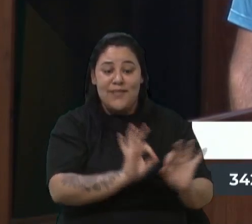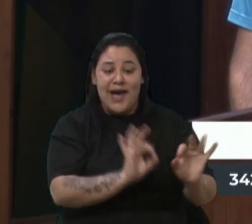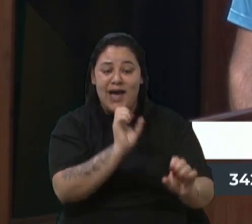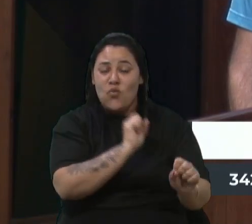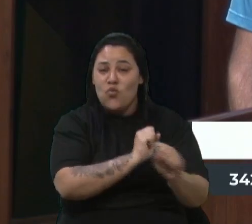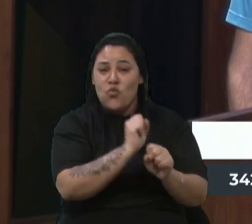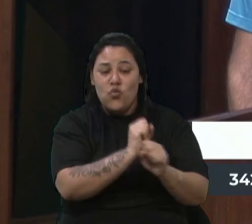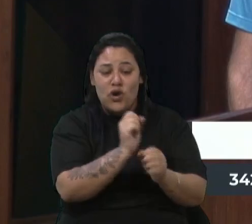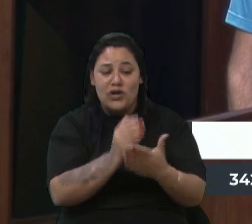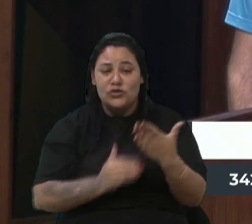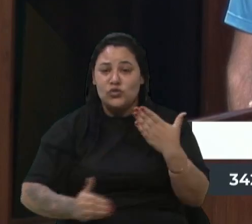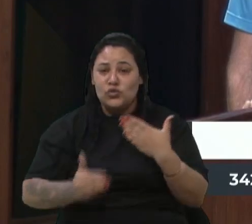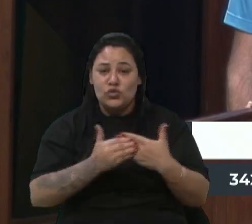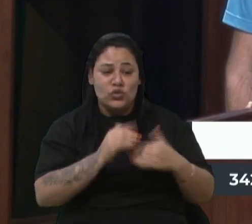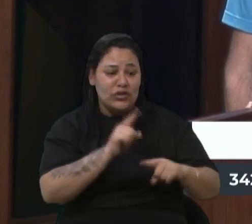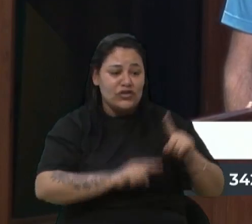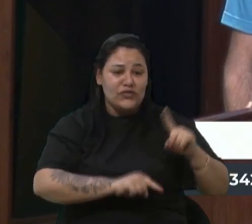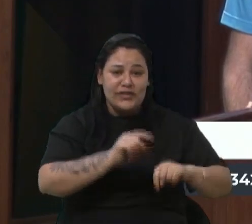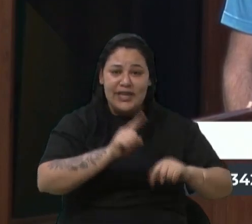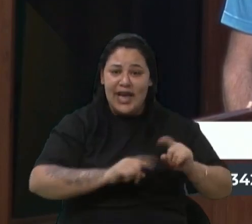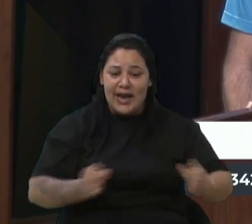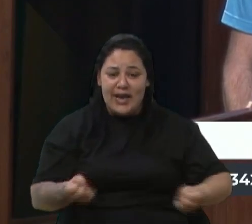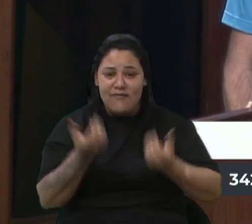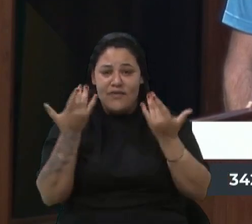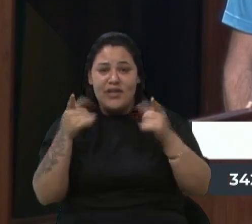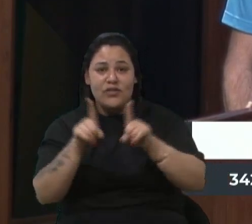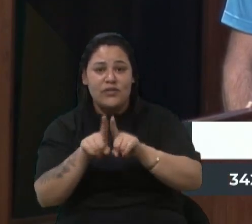com eventos, atividades,